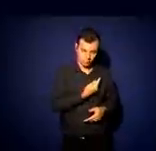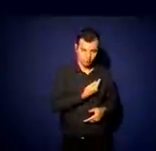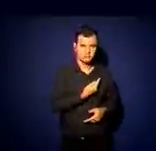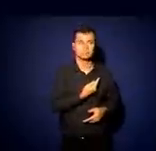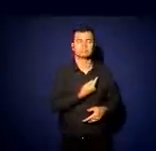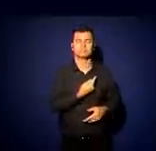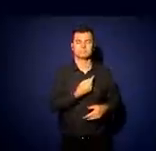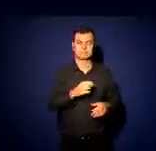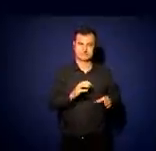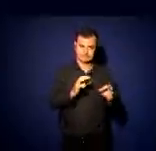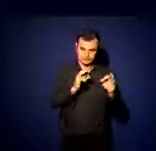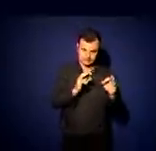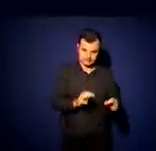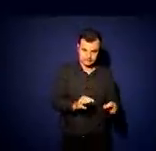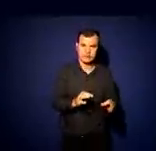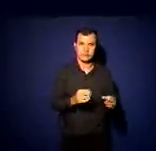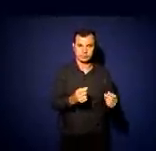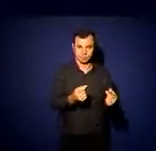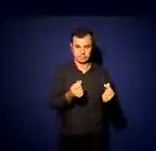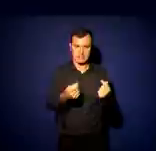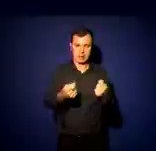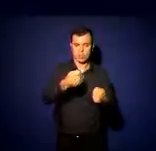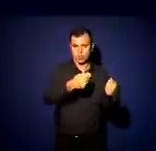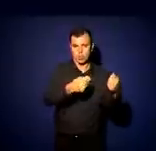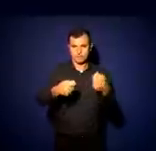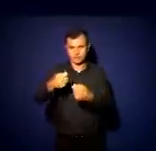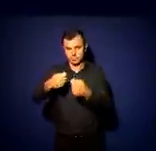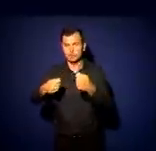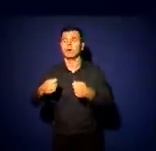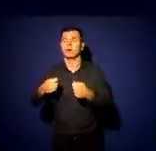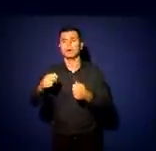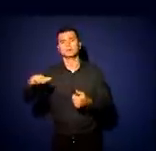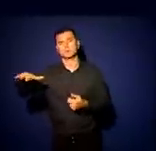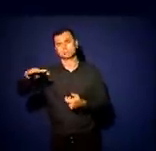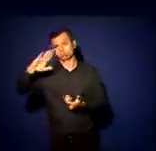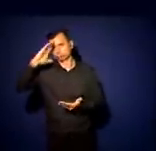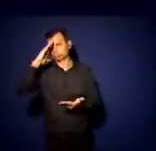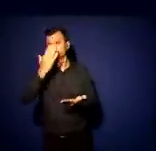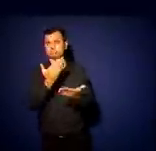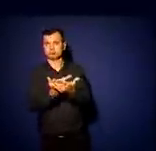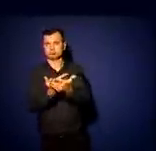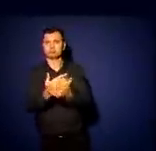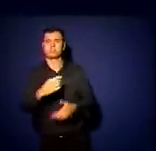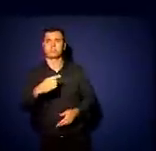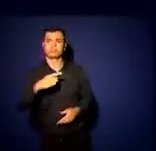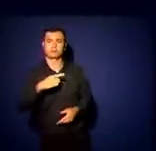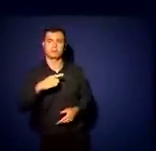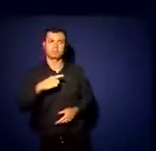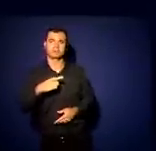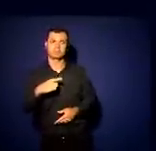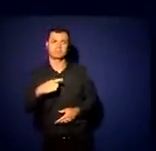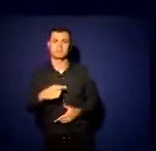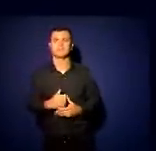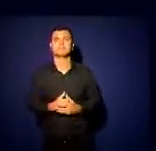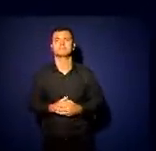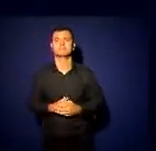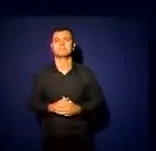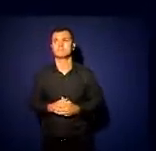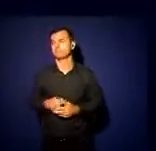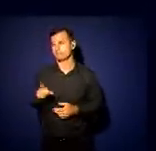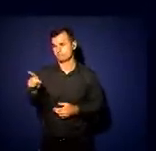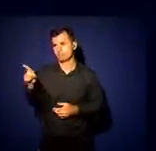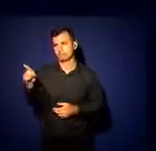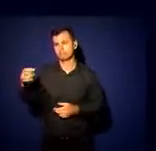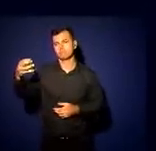casa na parte Econômica né E aí aí realmente eu acho que o Caldas tem razão